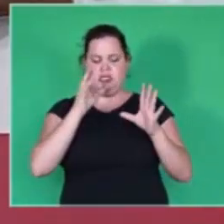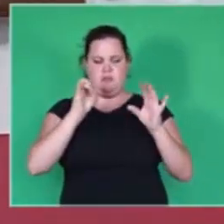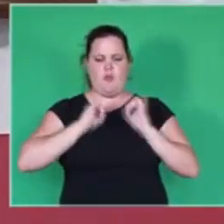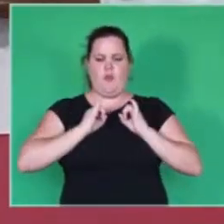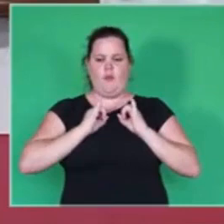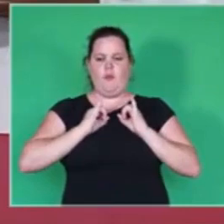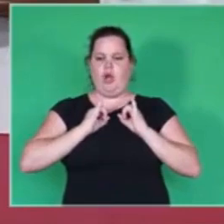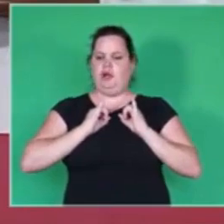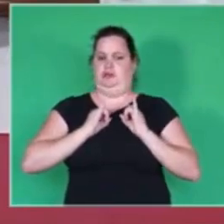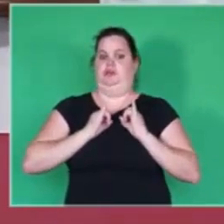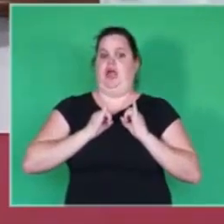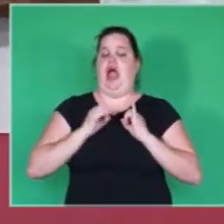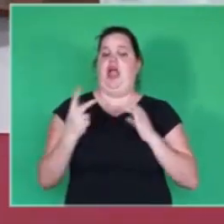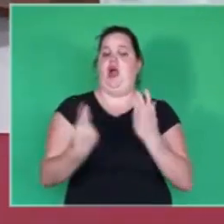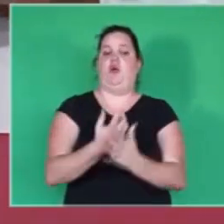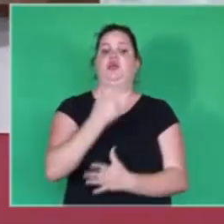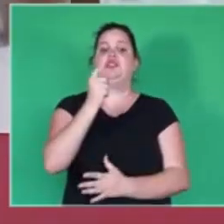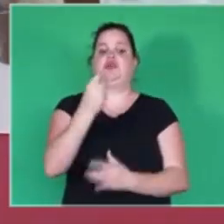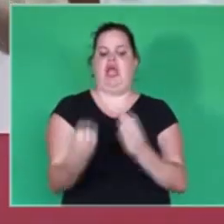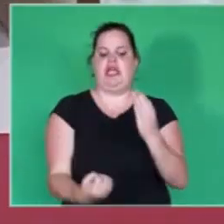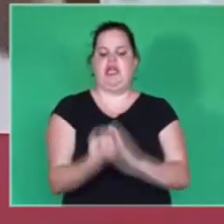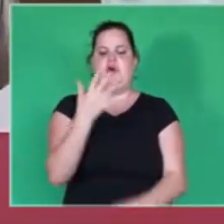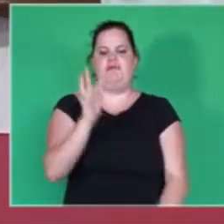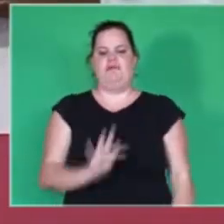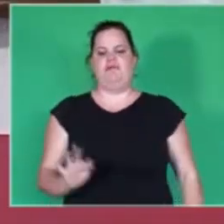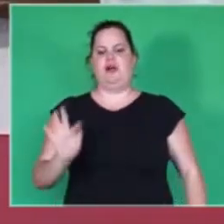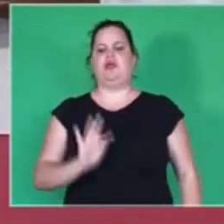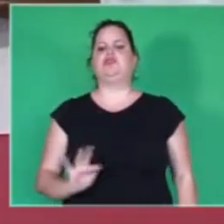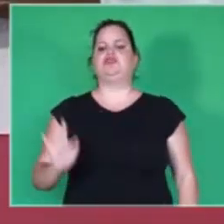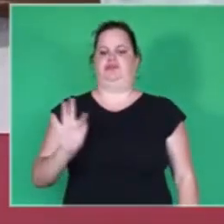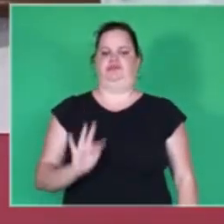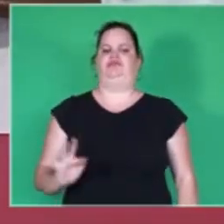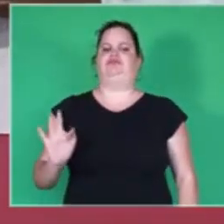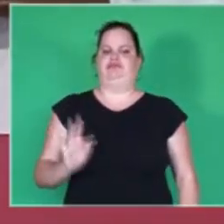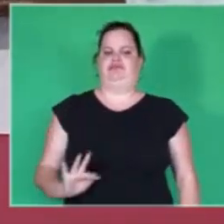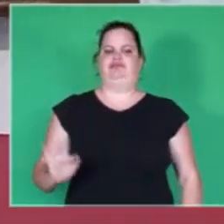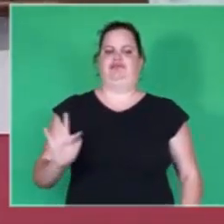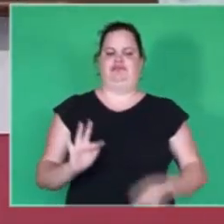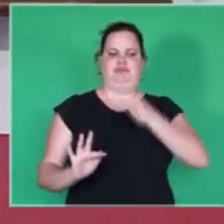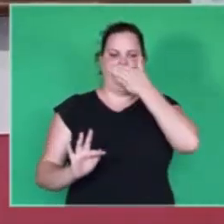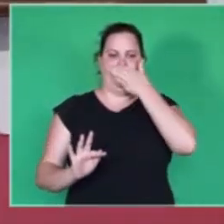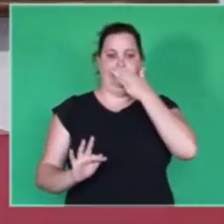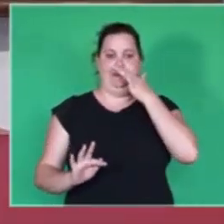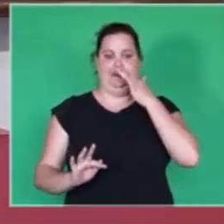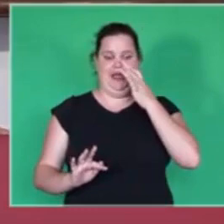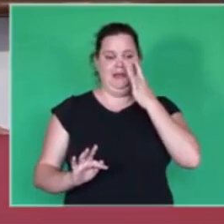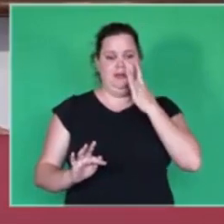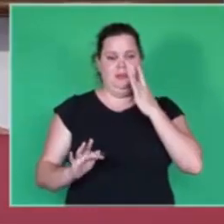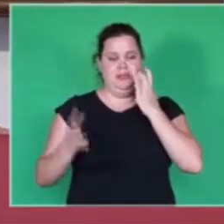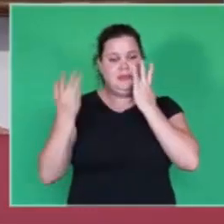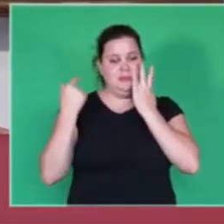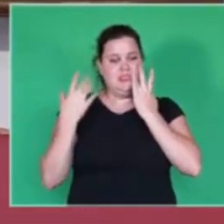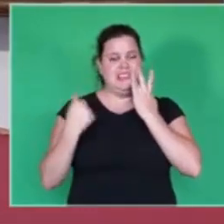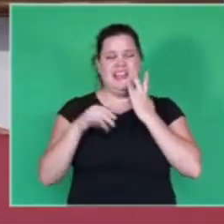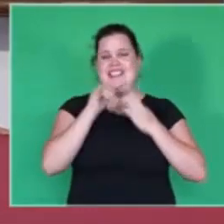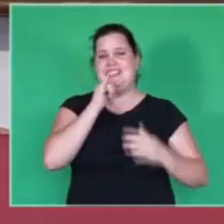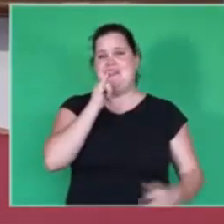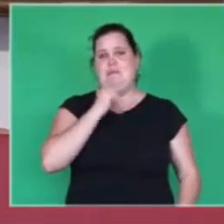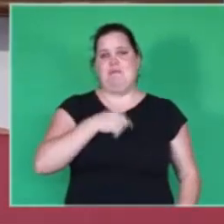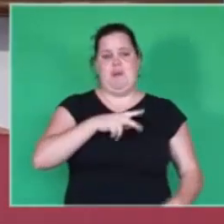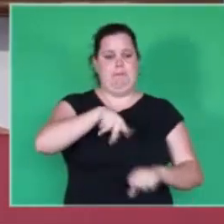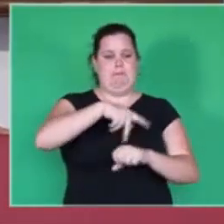fez? Ela criou as universidades. A universidade delas, a Bolonha, por exemplo,